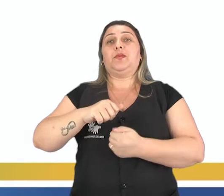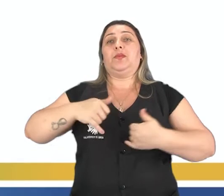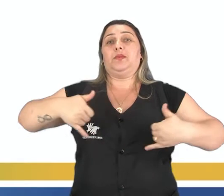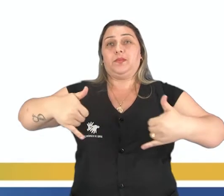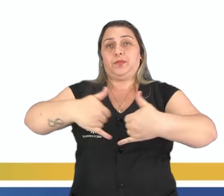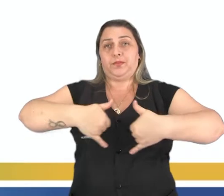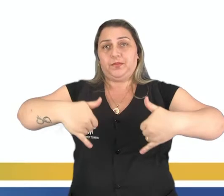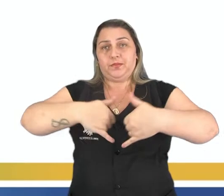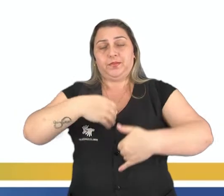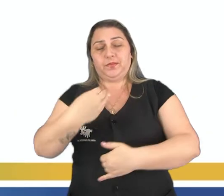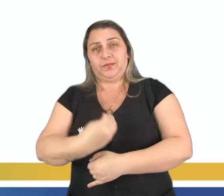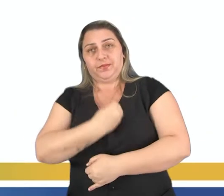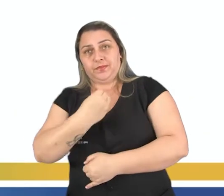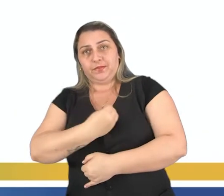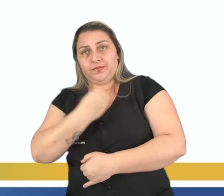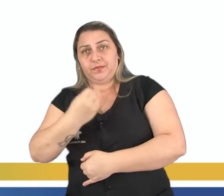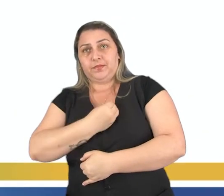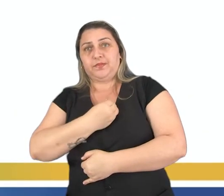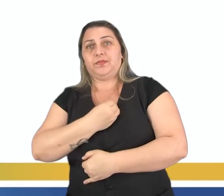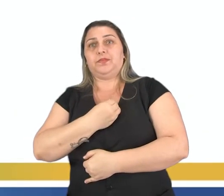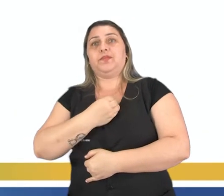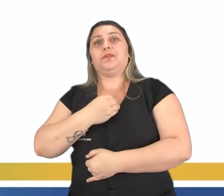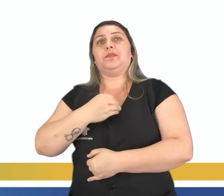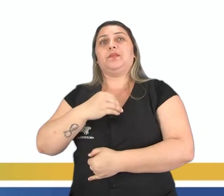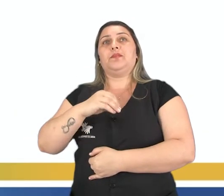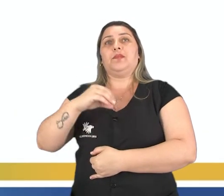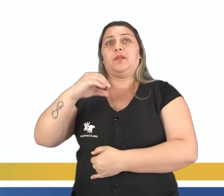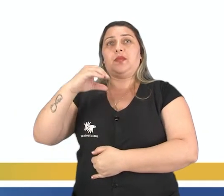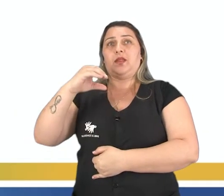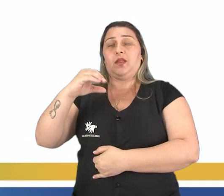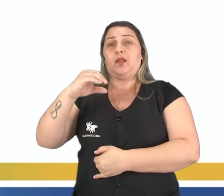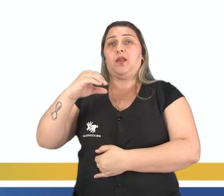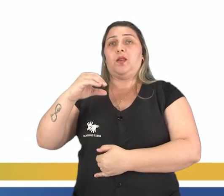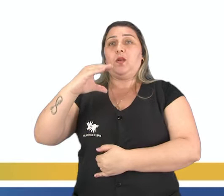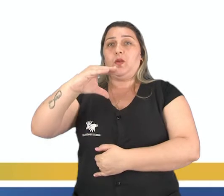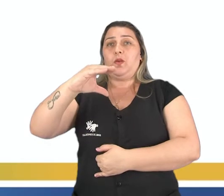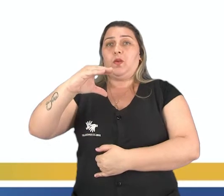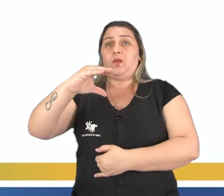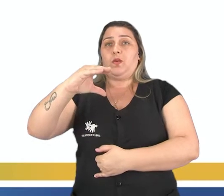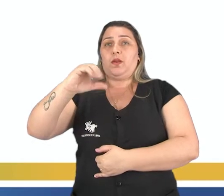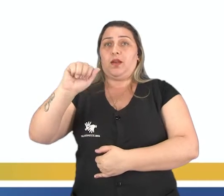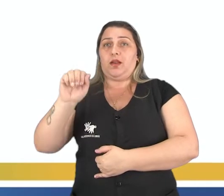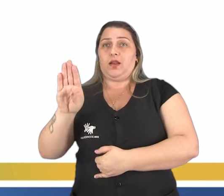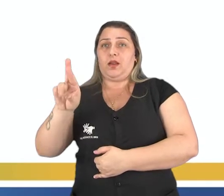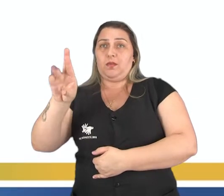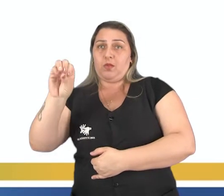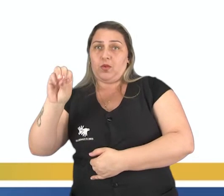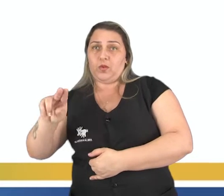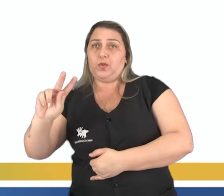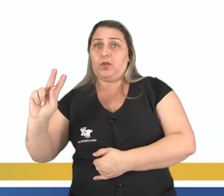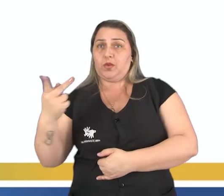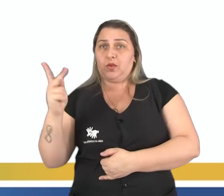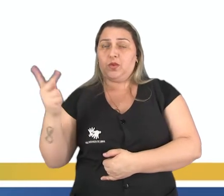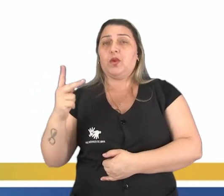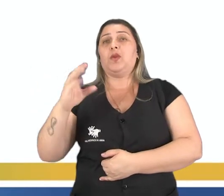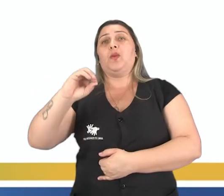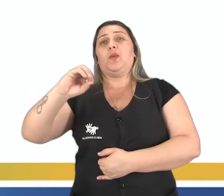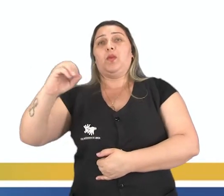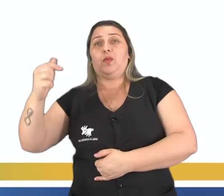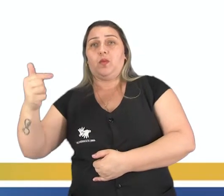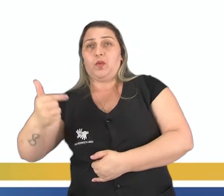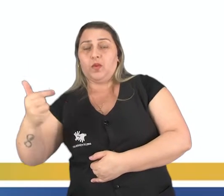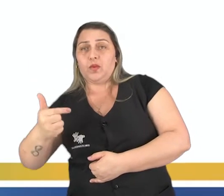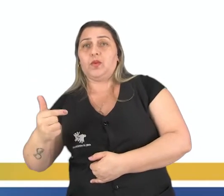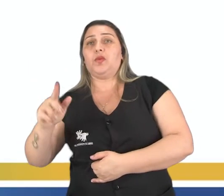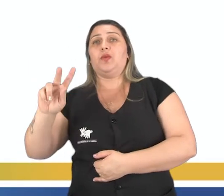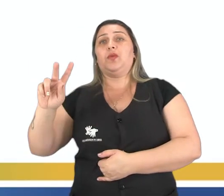da vida são o que nós chamamos de chomps. Nós temos o carbono, nós temos o hidrogênio, nós temos o oxigênio, nós